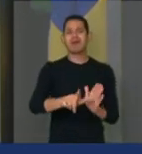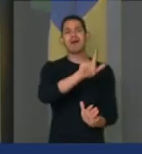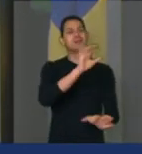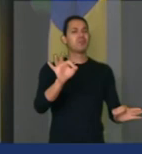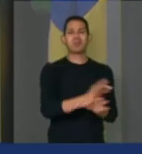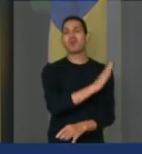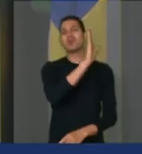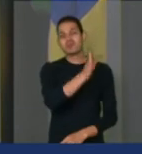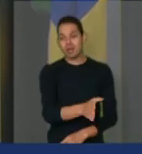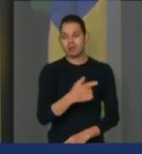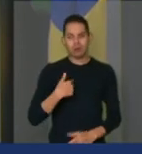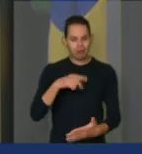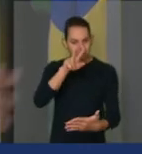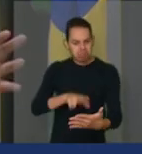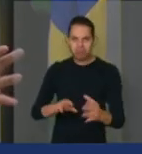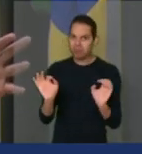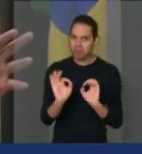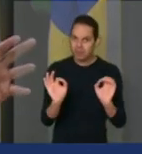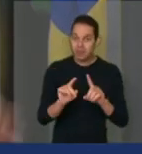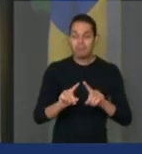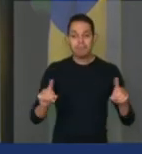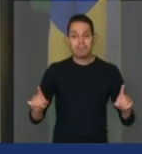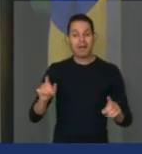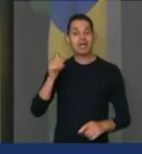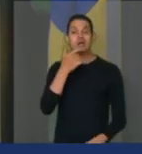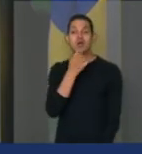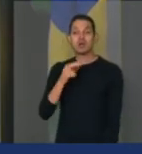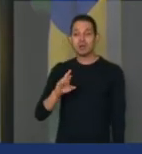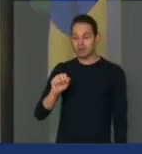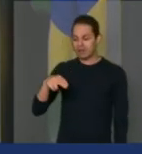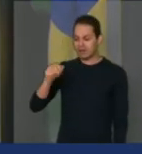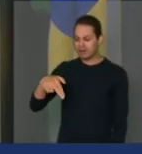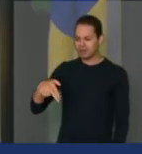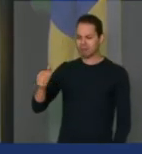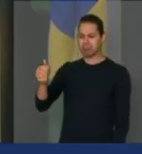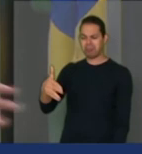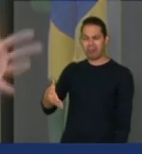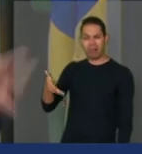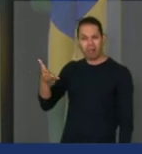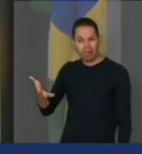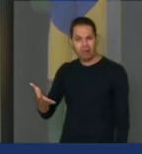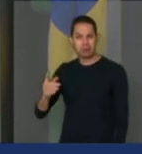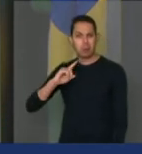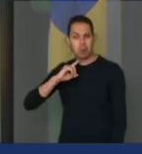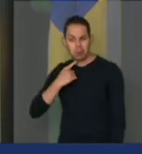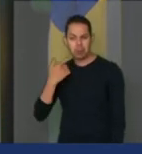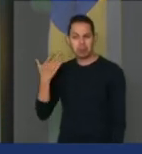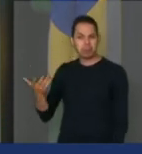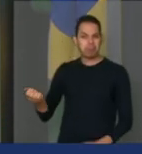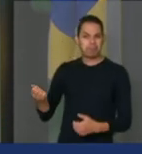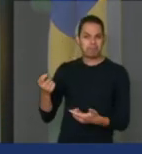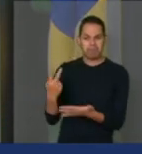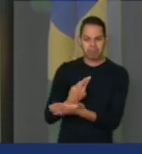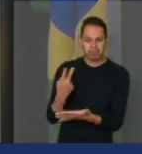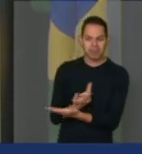não tivemos acesso mas Renan Calheiros mais sujo que pau de galinheiro de o conhecimento público